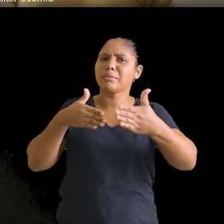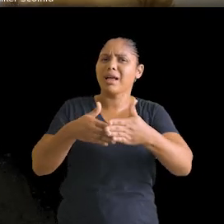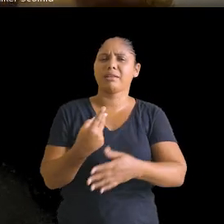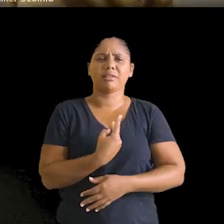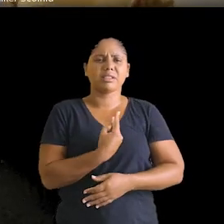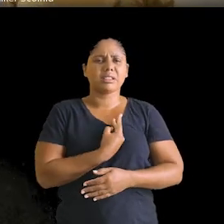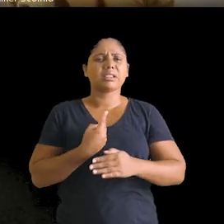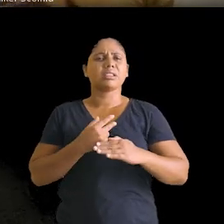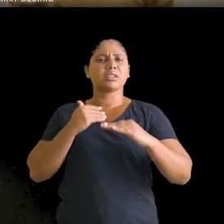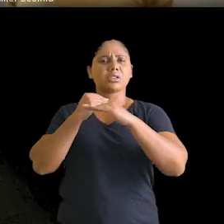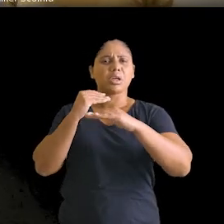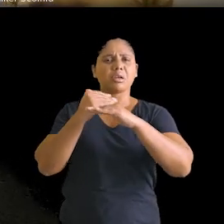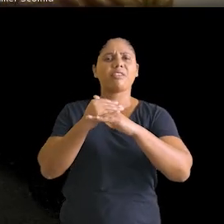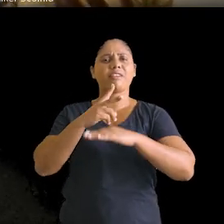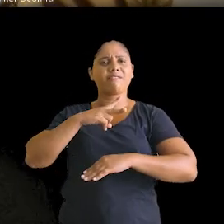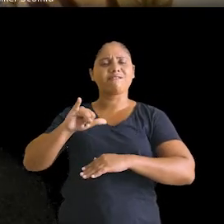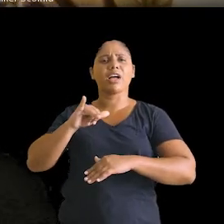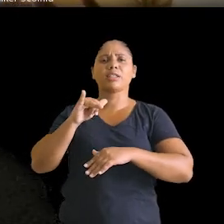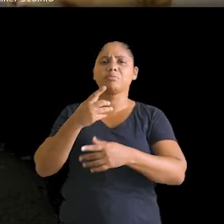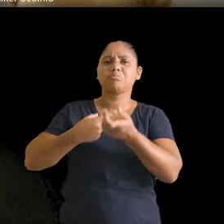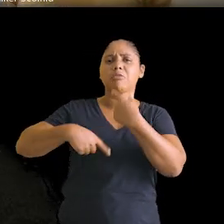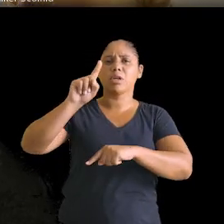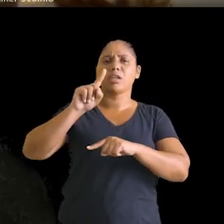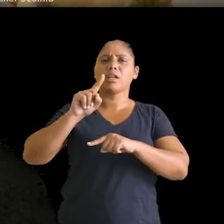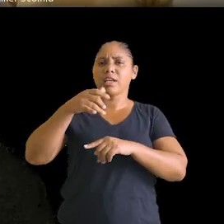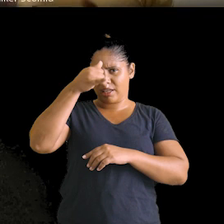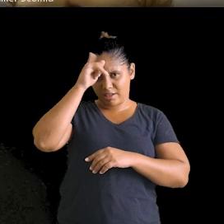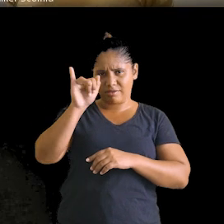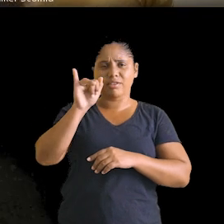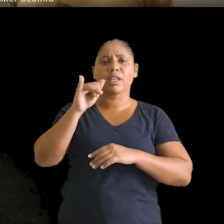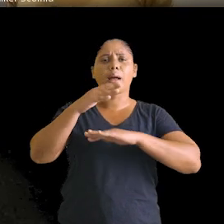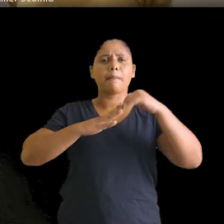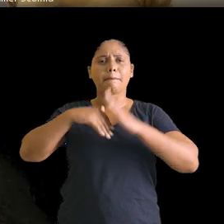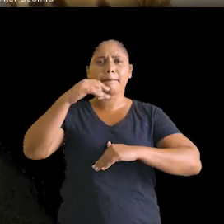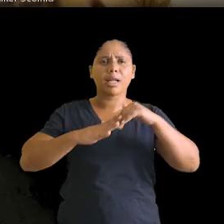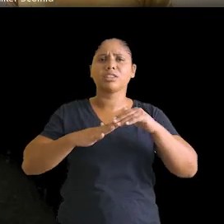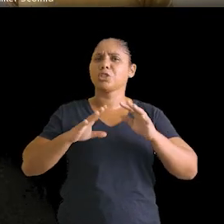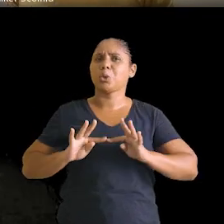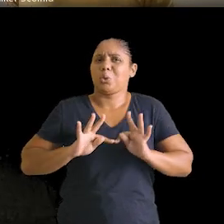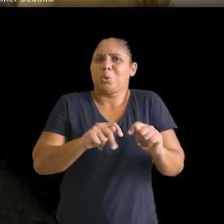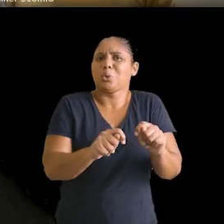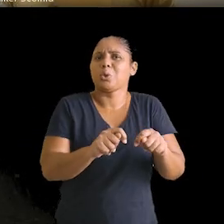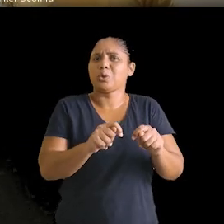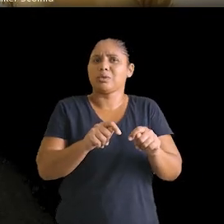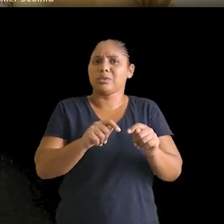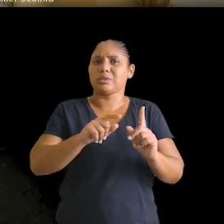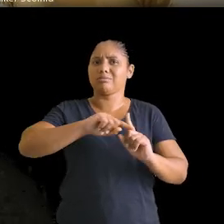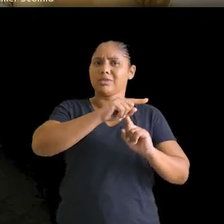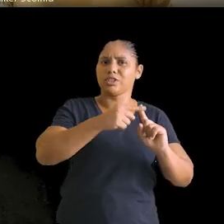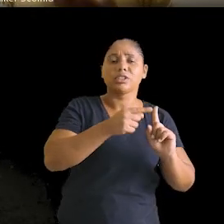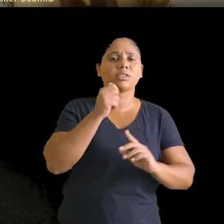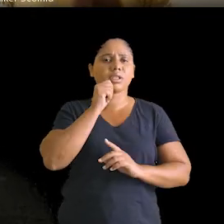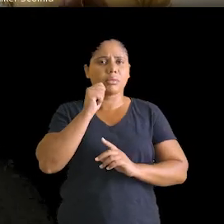cisnormatividade, que é evitar práticas que consumem todas as gestantes que são mulheres, respeitando o nome social e os pronomes corretos, como tinha falado